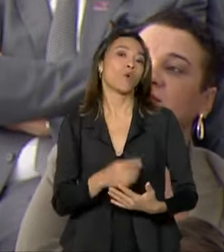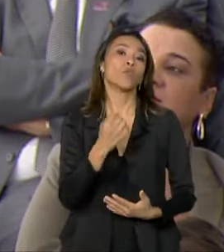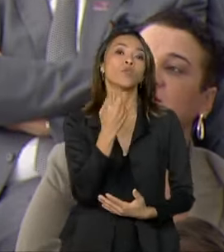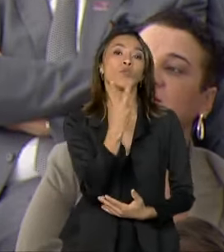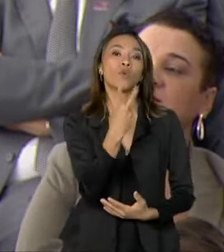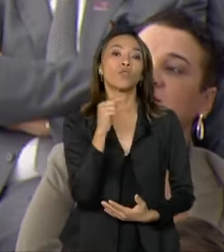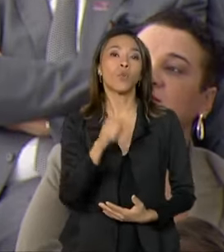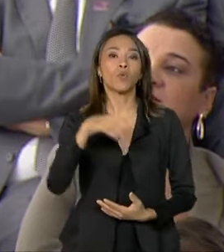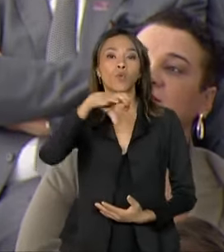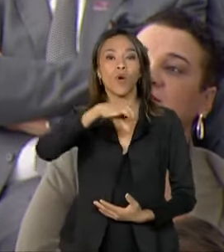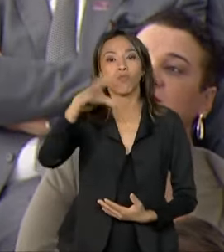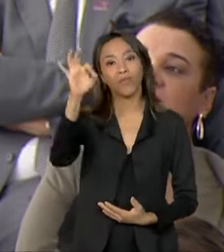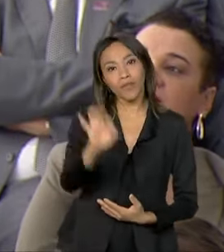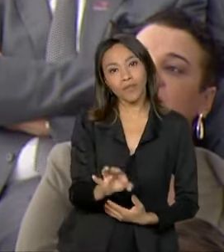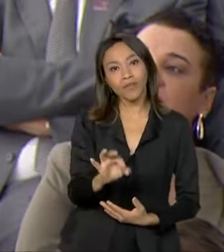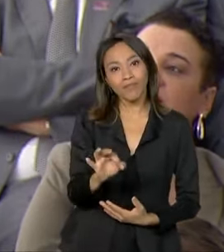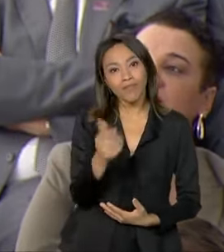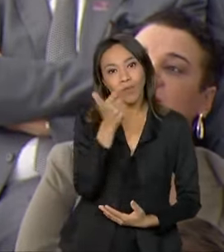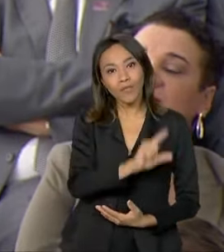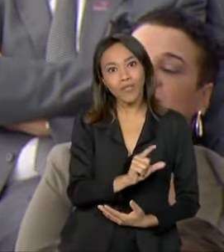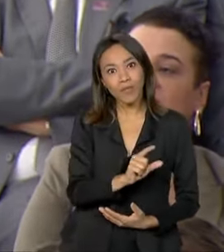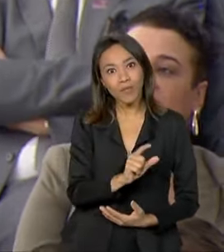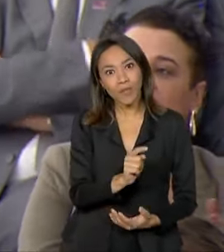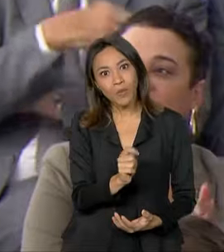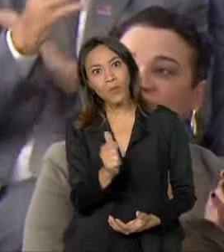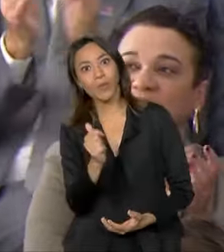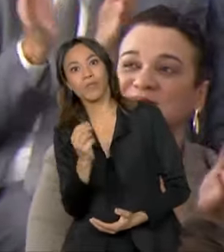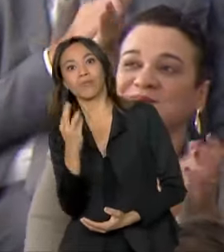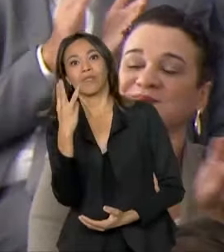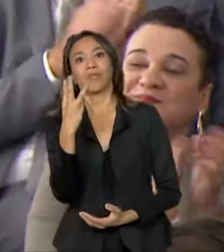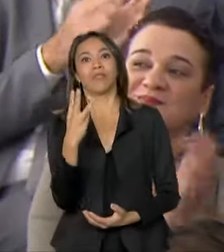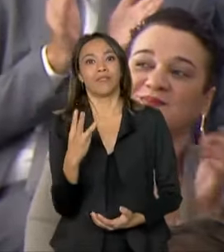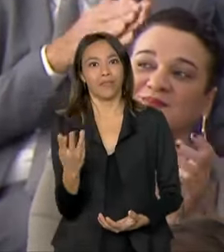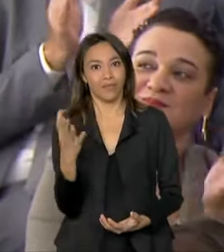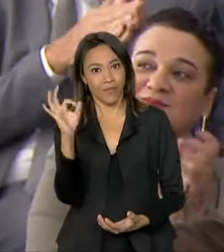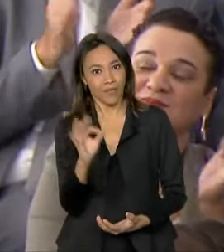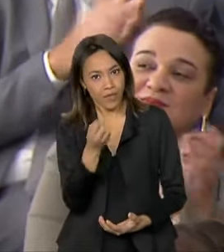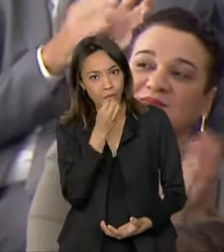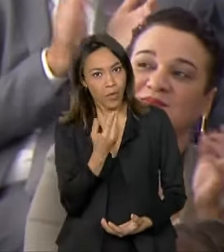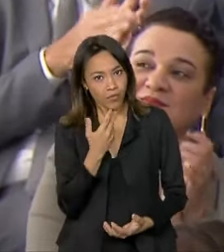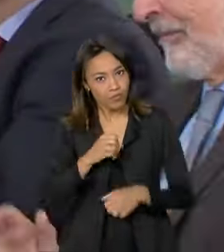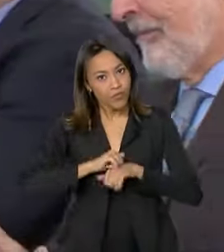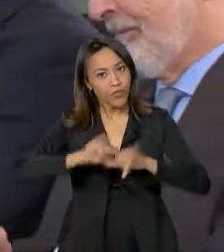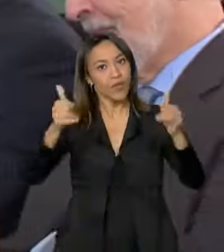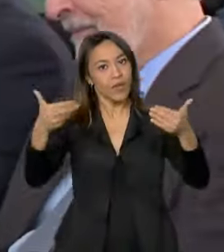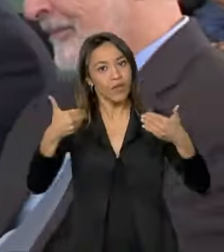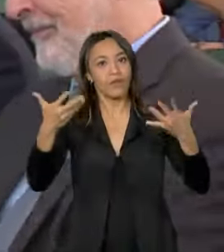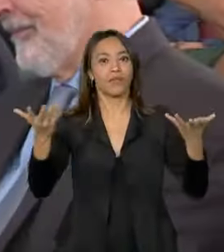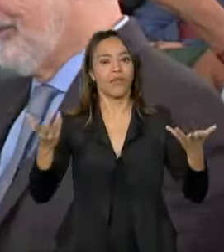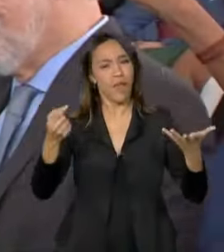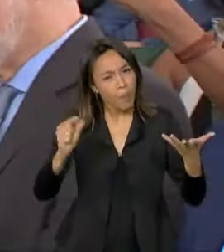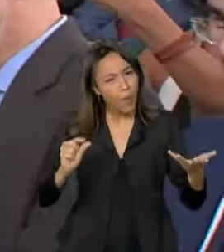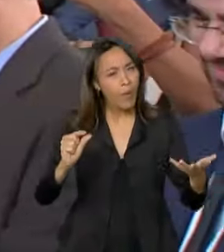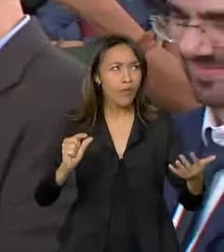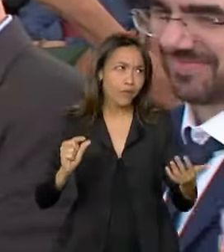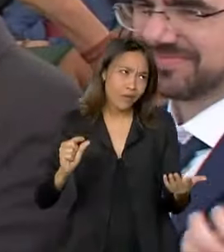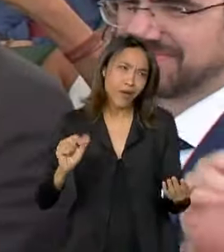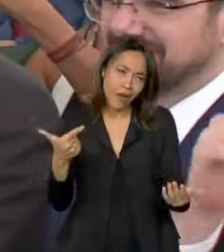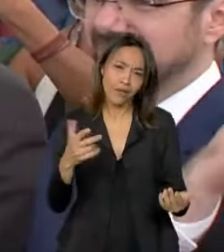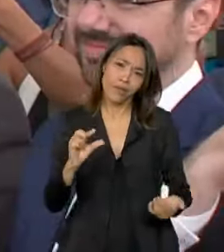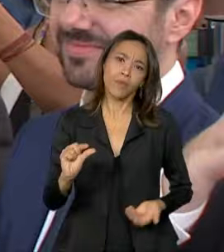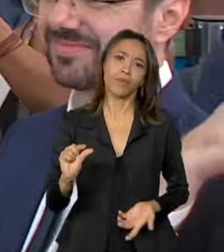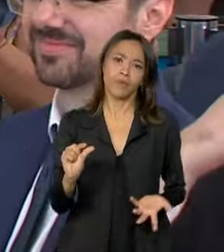2,9% com viés de crescimento para 3%. Que é bom falar isso. Bem, é pouco, é lógico que é